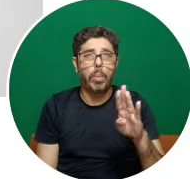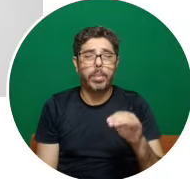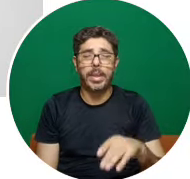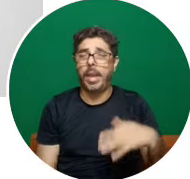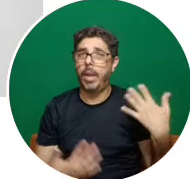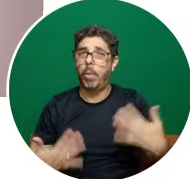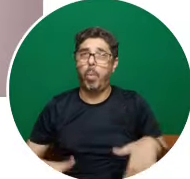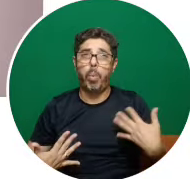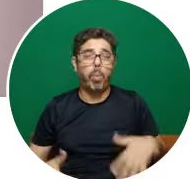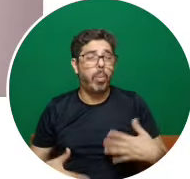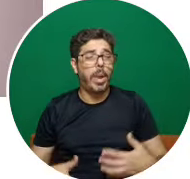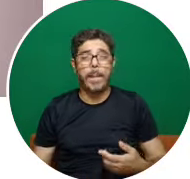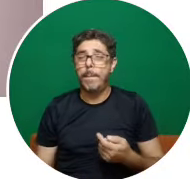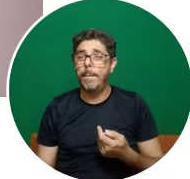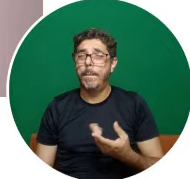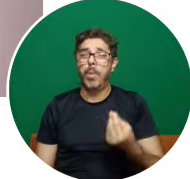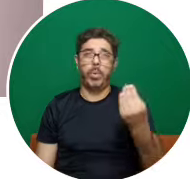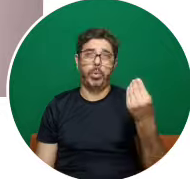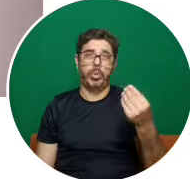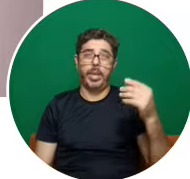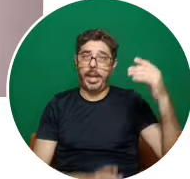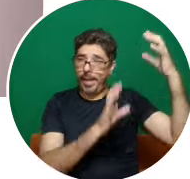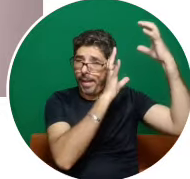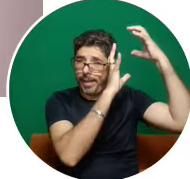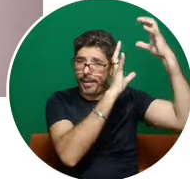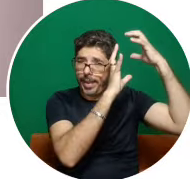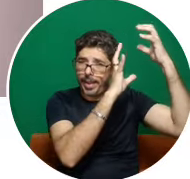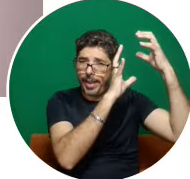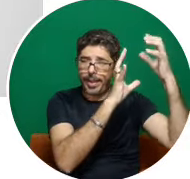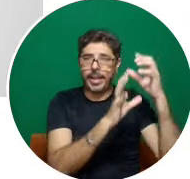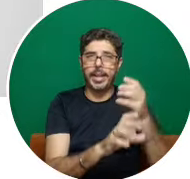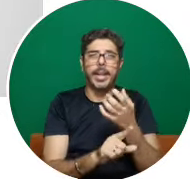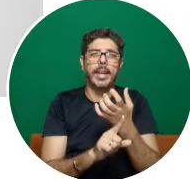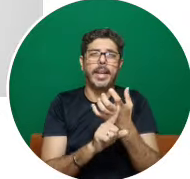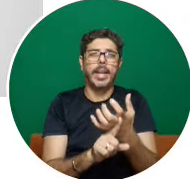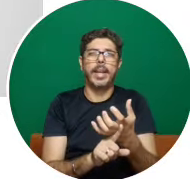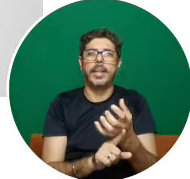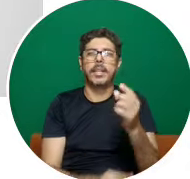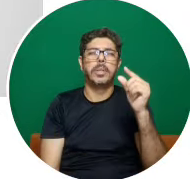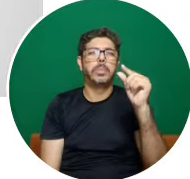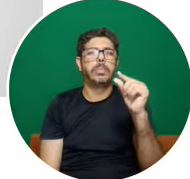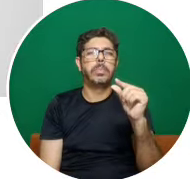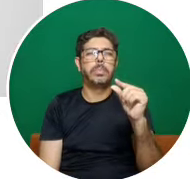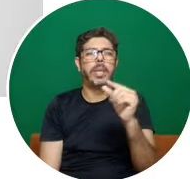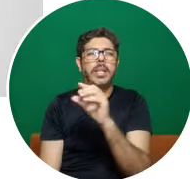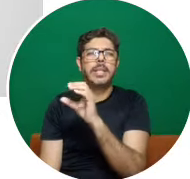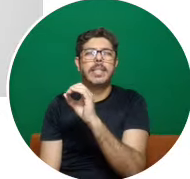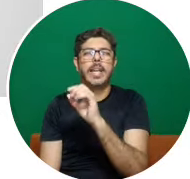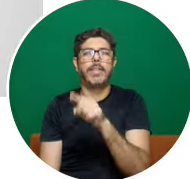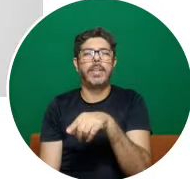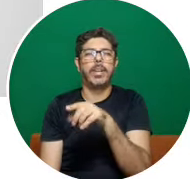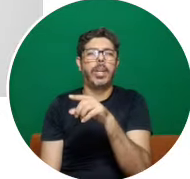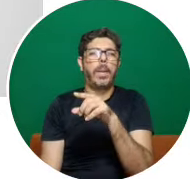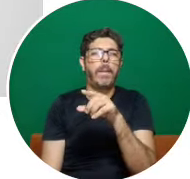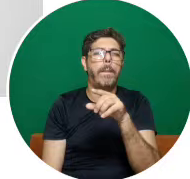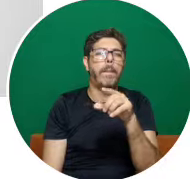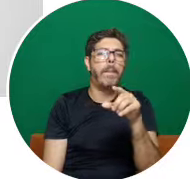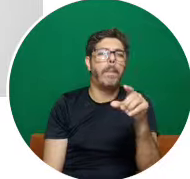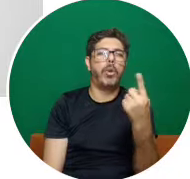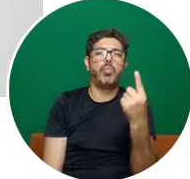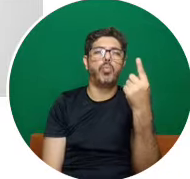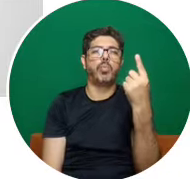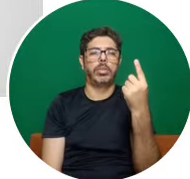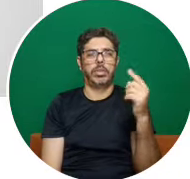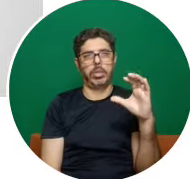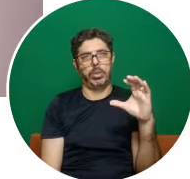demais. Na verdade, a carga típica induzida num balão que é esfregado no cabelo é muito menor. Menor de que 1/1000º de